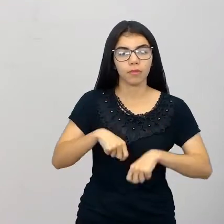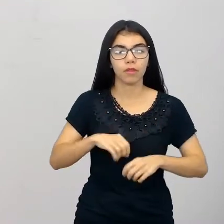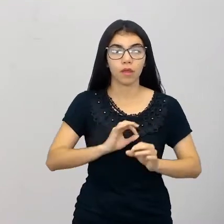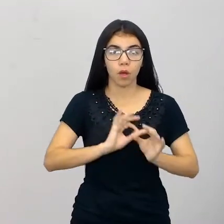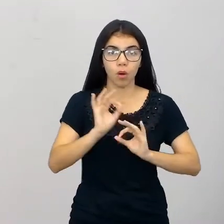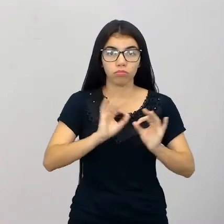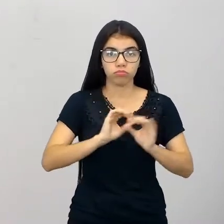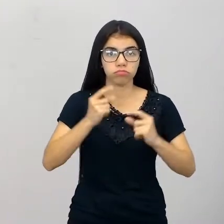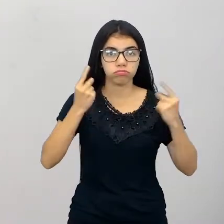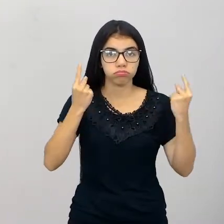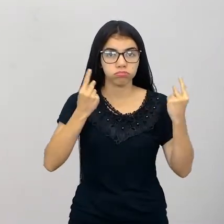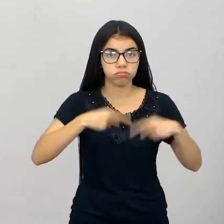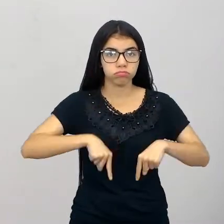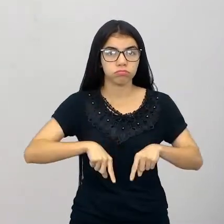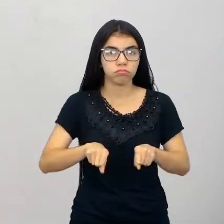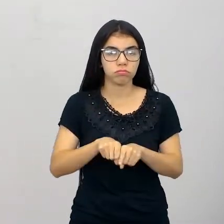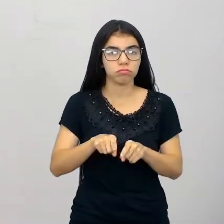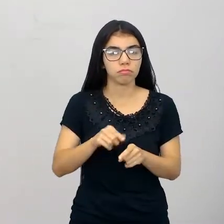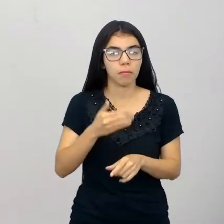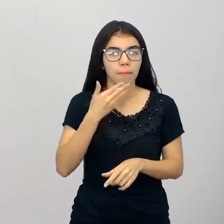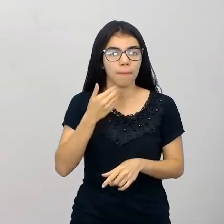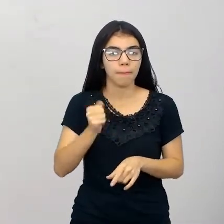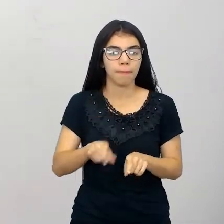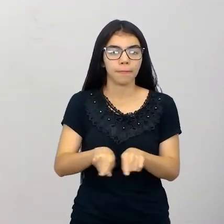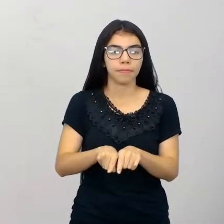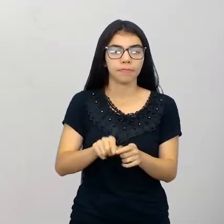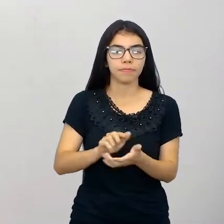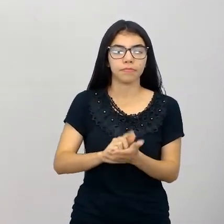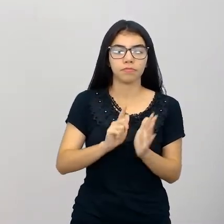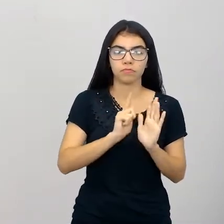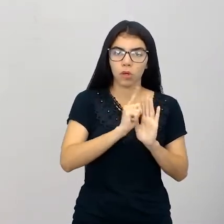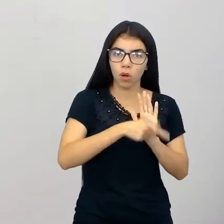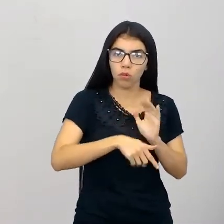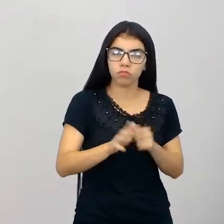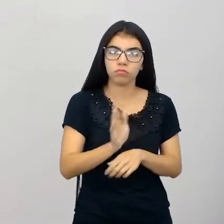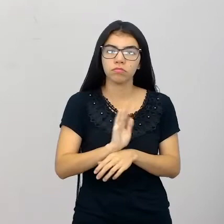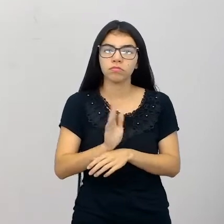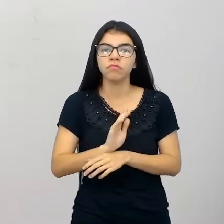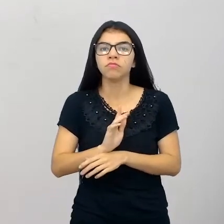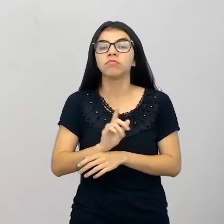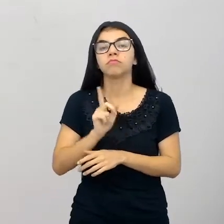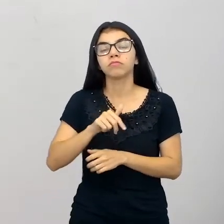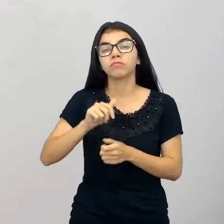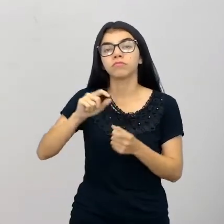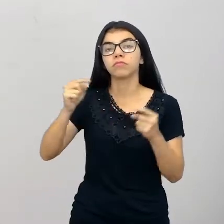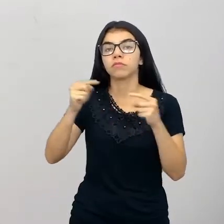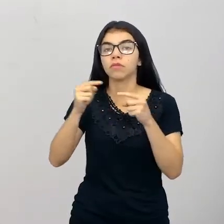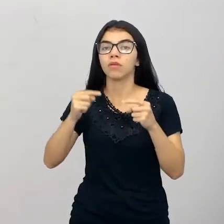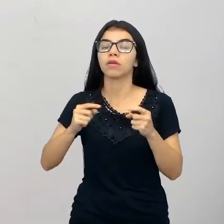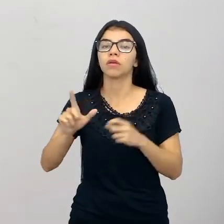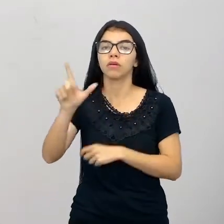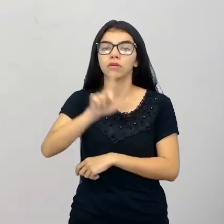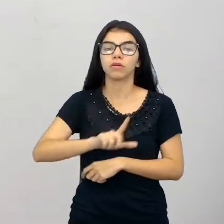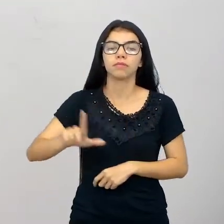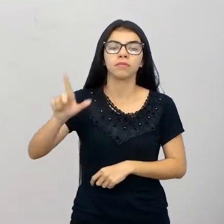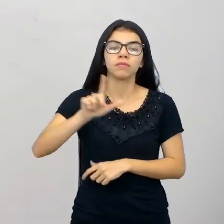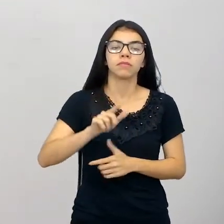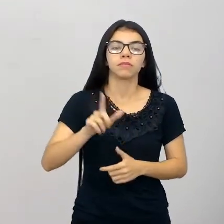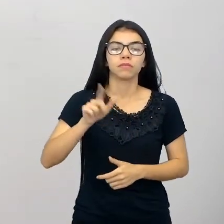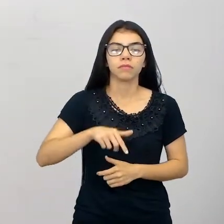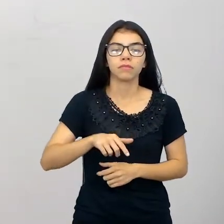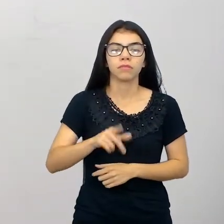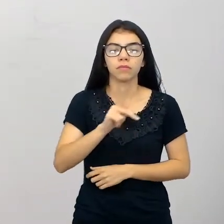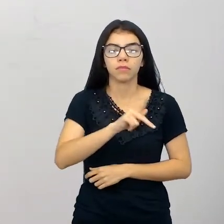organizar uma crítica com mais qualidade. Estudamos sobre gênero de cinema associado à literatura. Na última aula foi espetacular a participação da